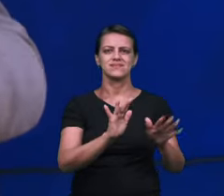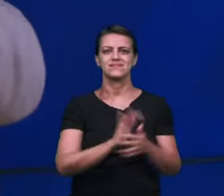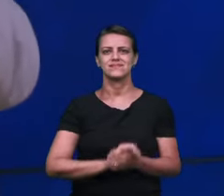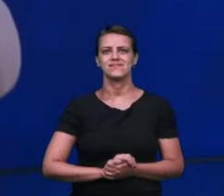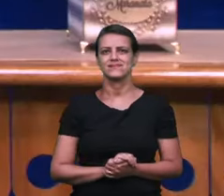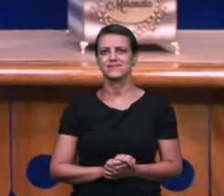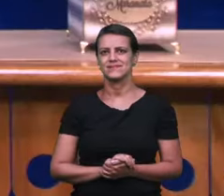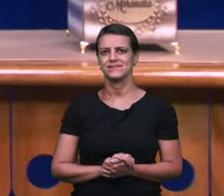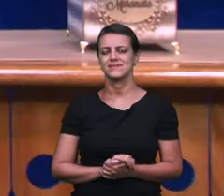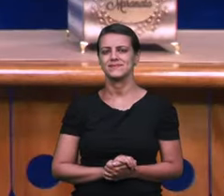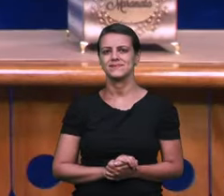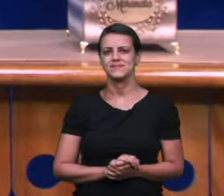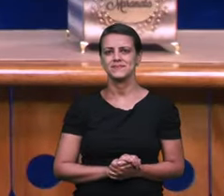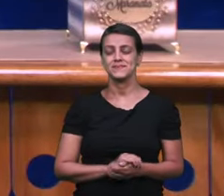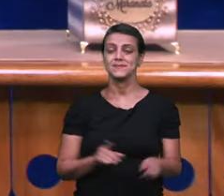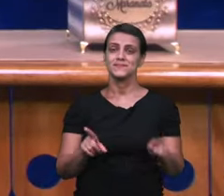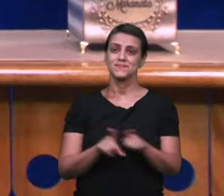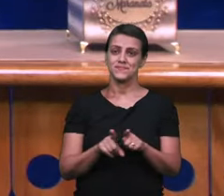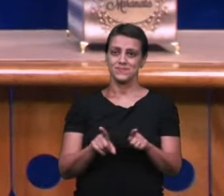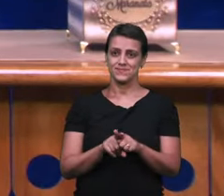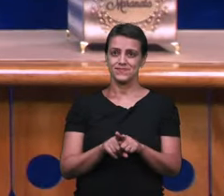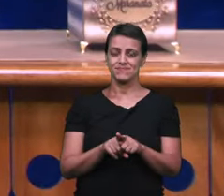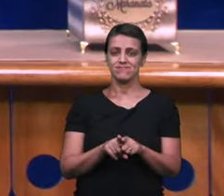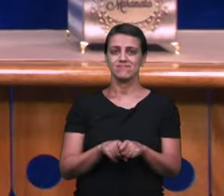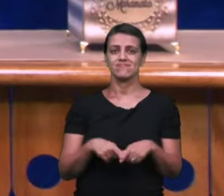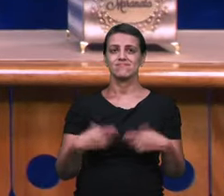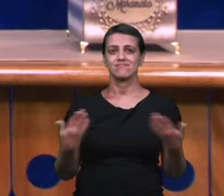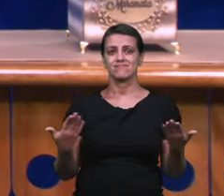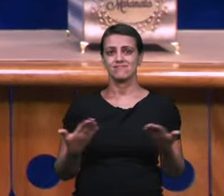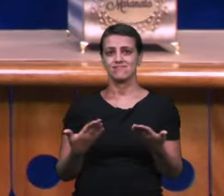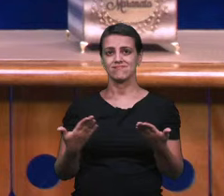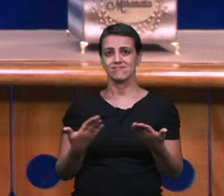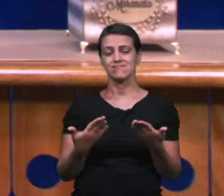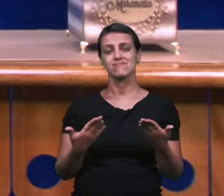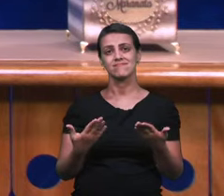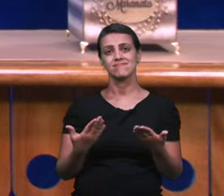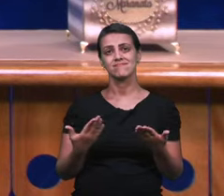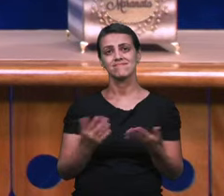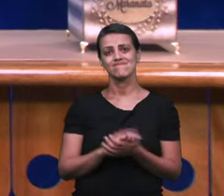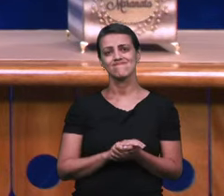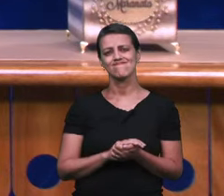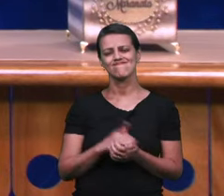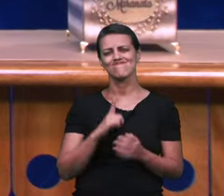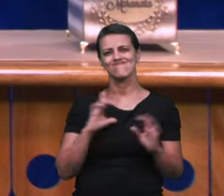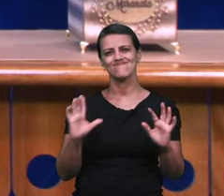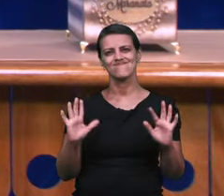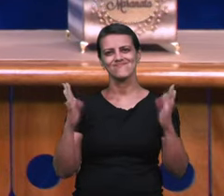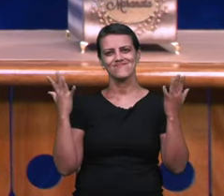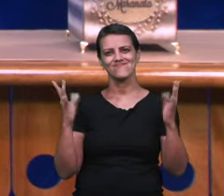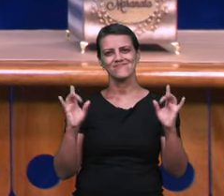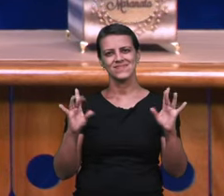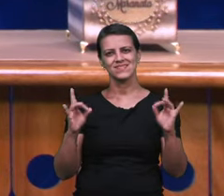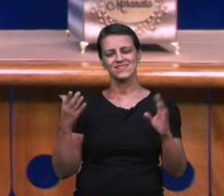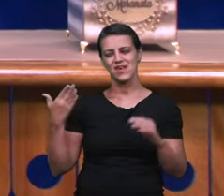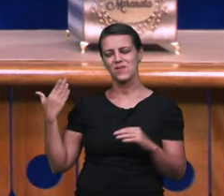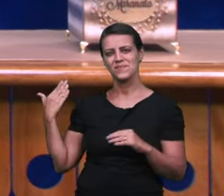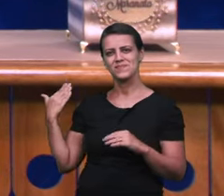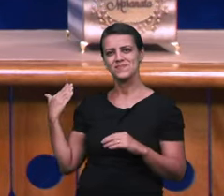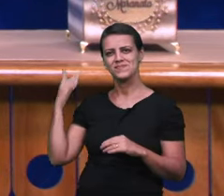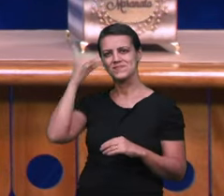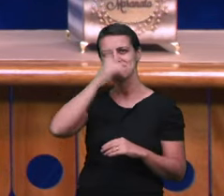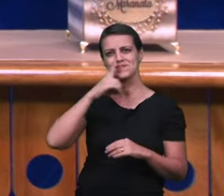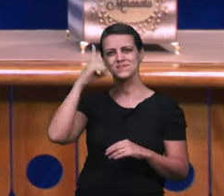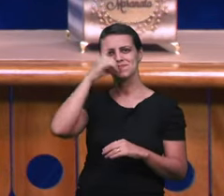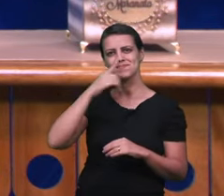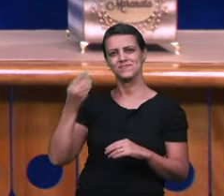criatura. E eu ainda quero chamar a atenção para um evento todo especial que aconteceu no último final de semana, Trombetas